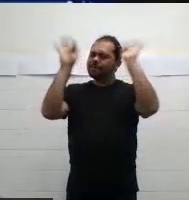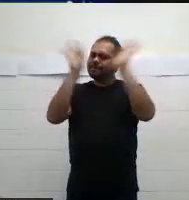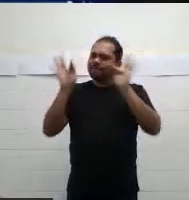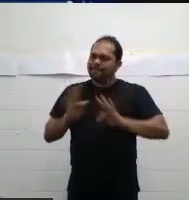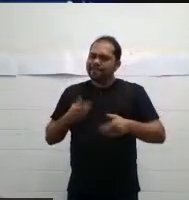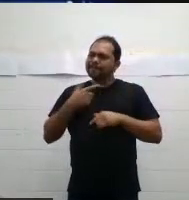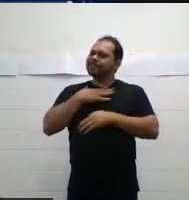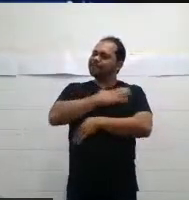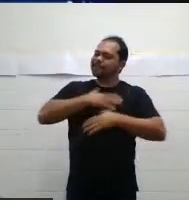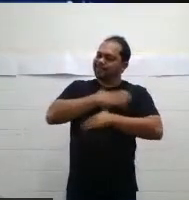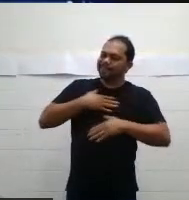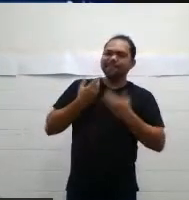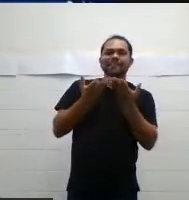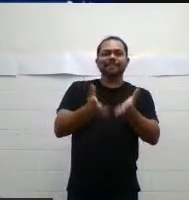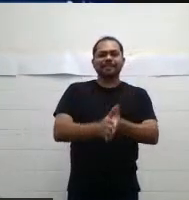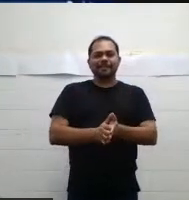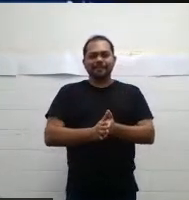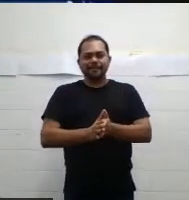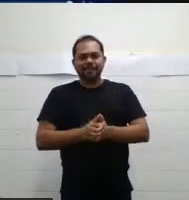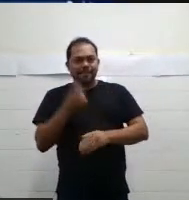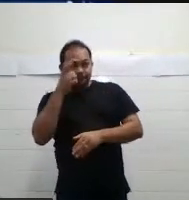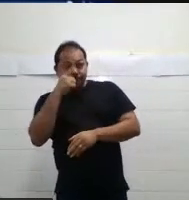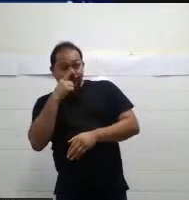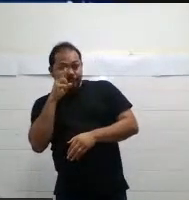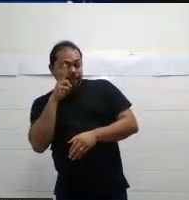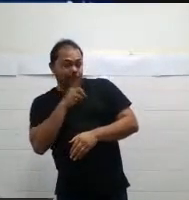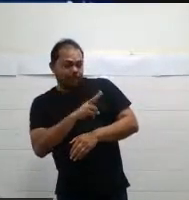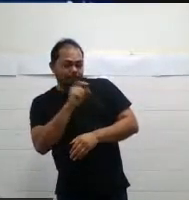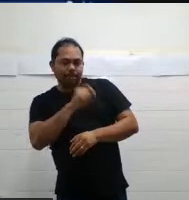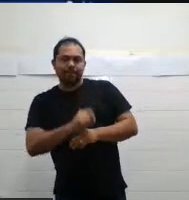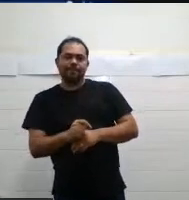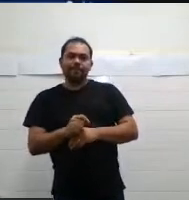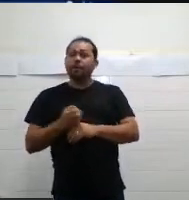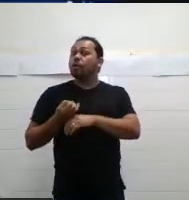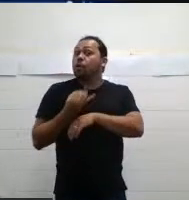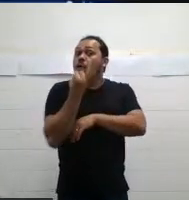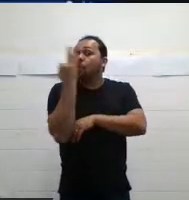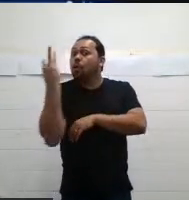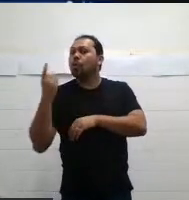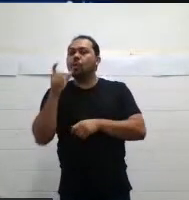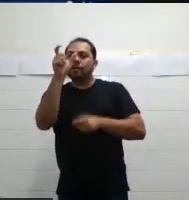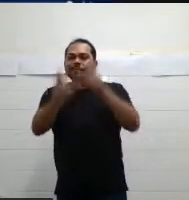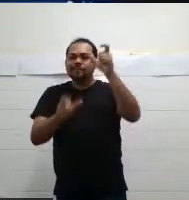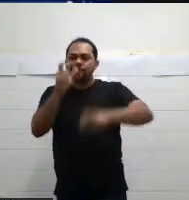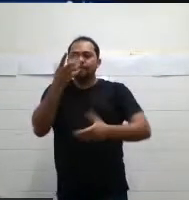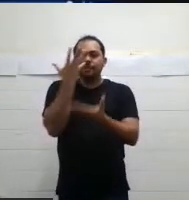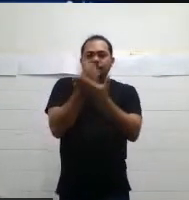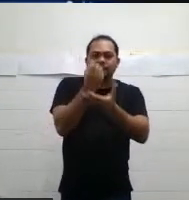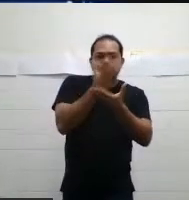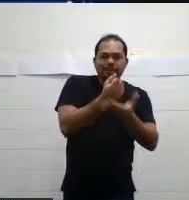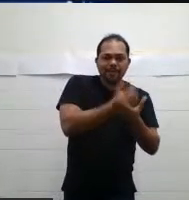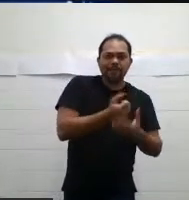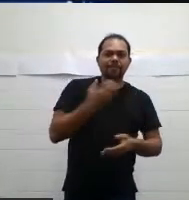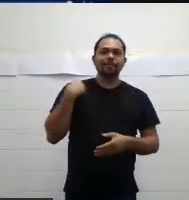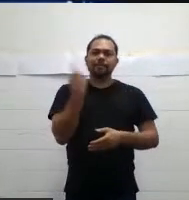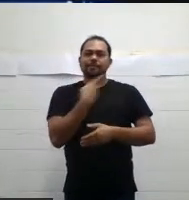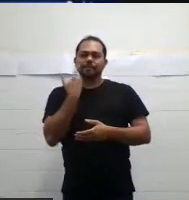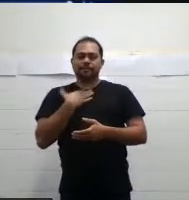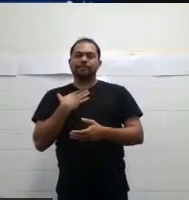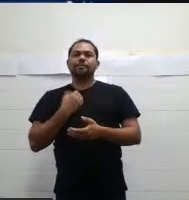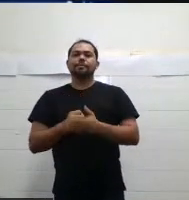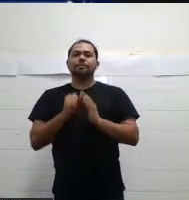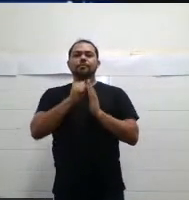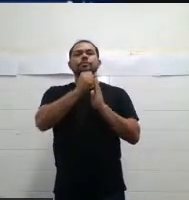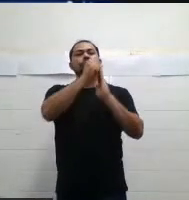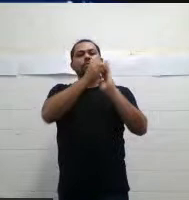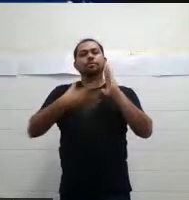instalem um aplicativo. Vou ficar lá de olho em quantas pessoas já estão baixando. agradecer imensamente a Raquel, a